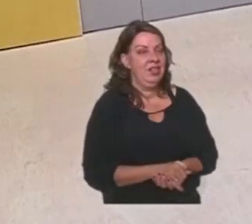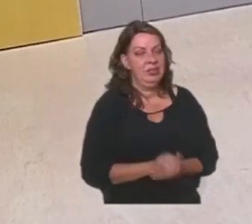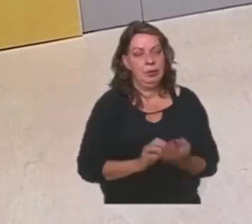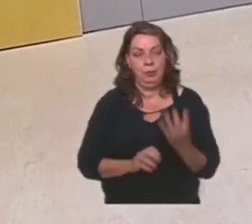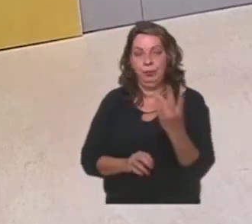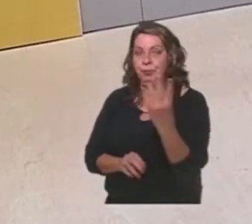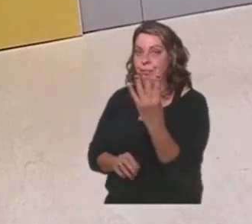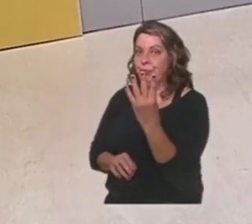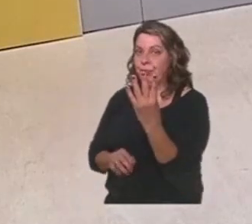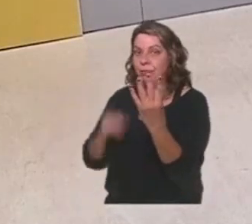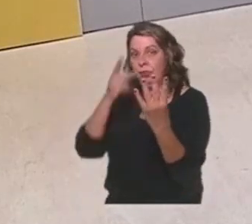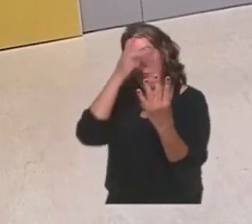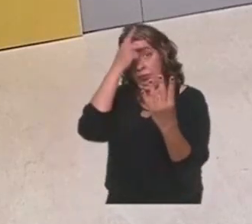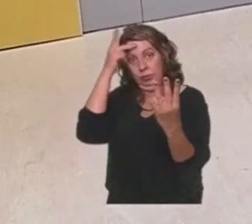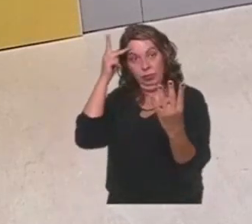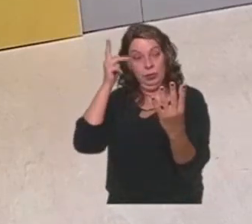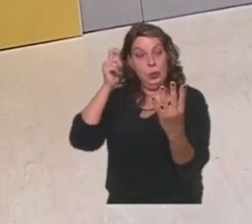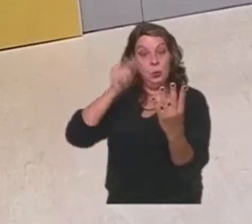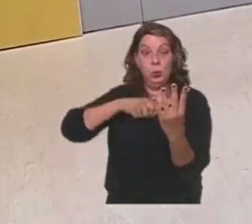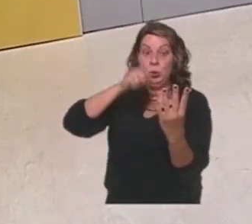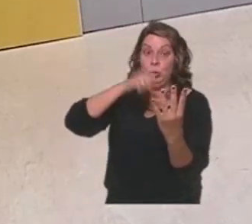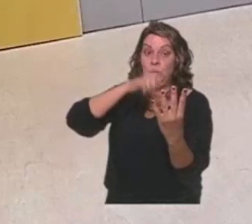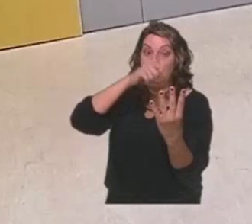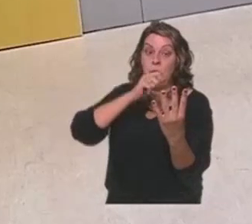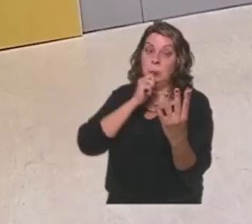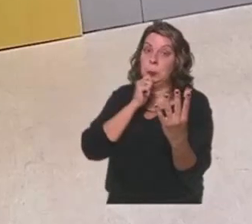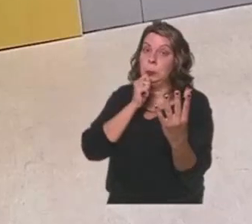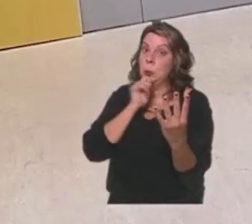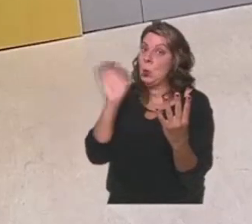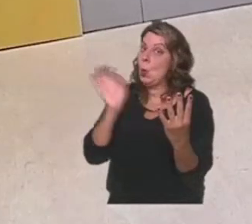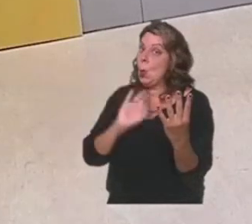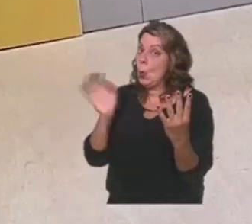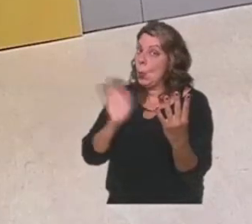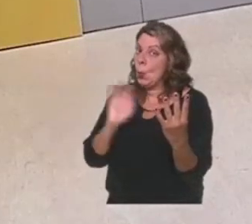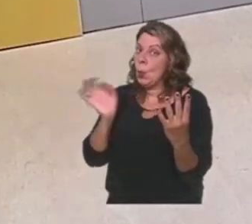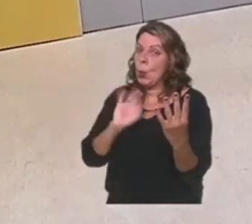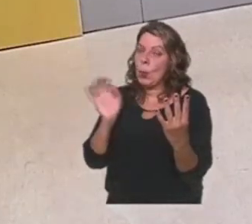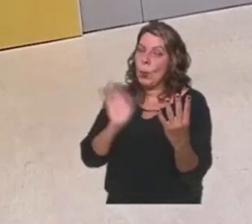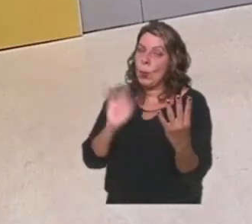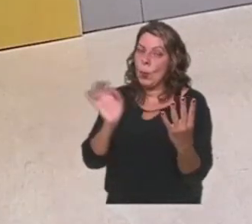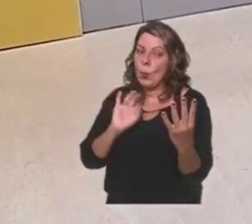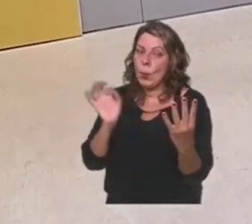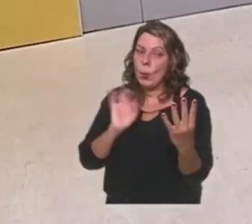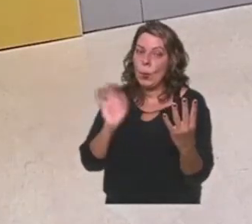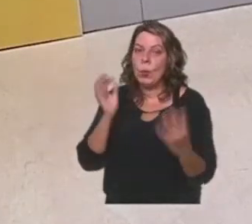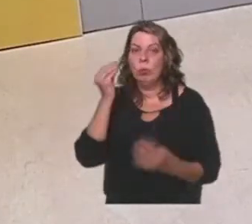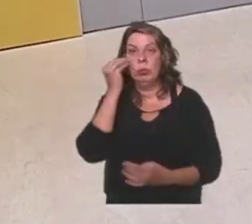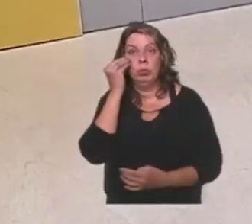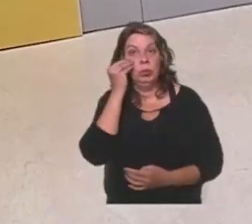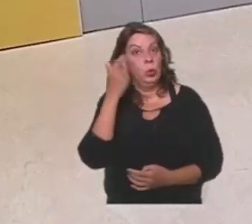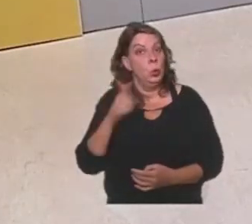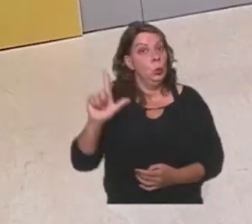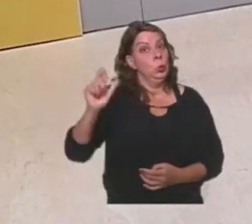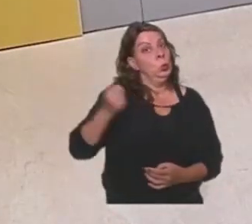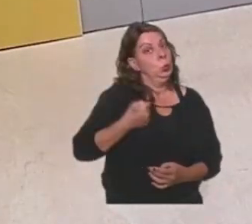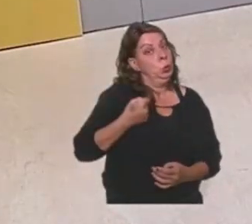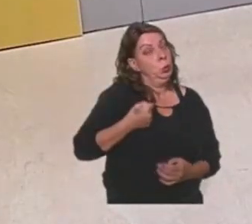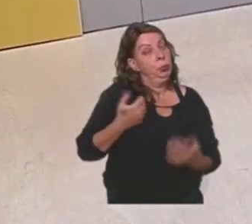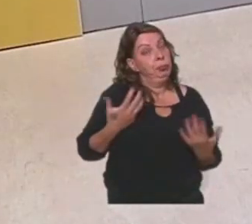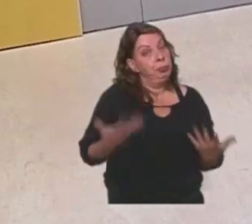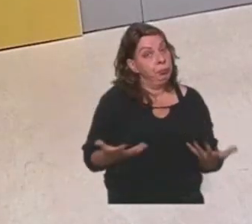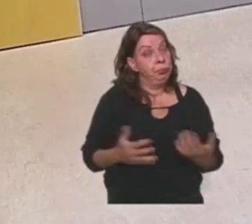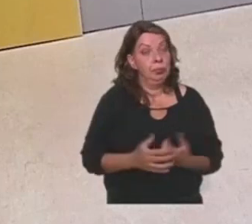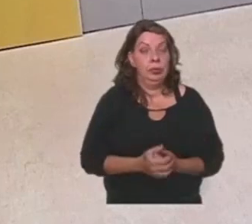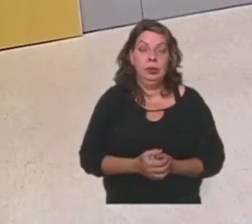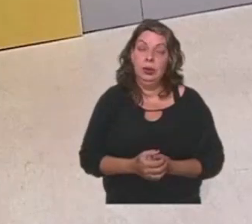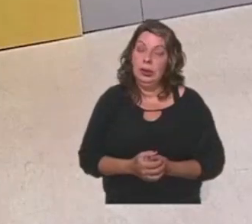Permanecem quatro títulos com possibilidades, nenhum deles ainda levou a Ford Ranger, nada decidido, então vamos para mais uma bolinha chamada.